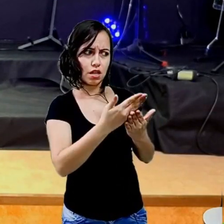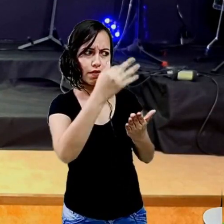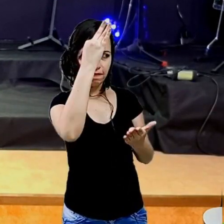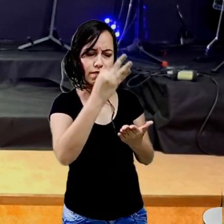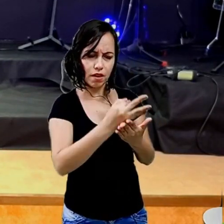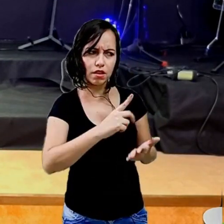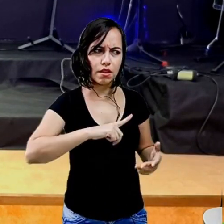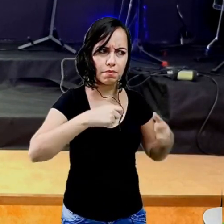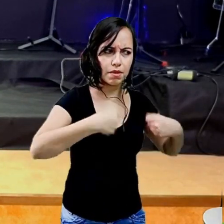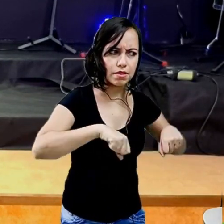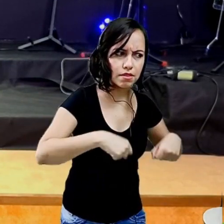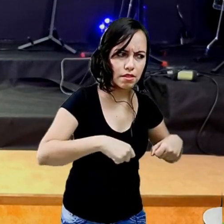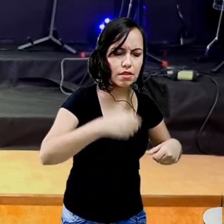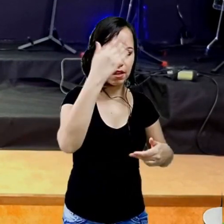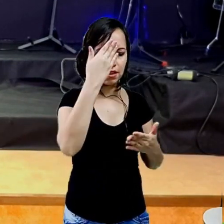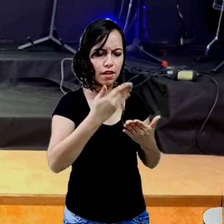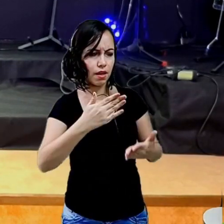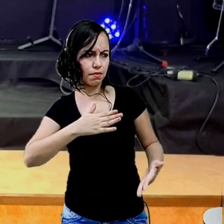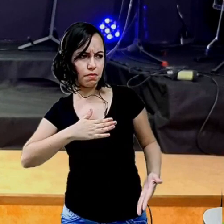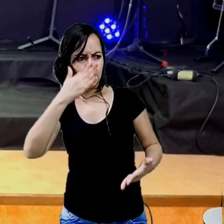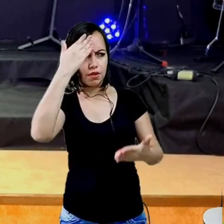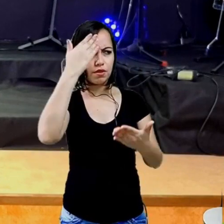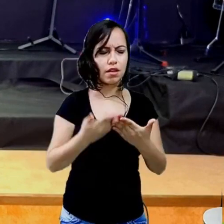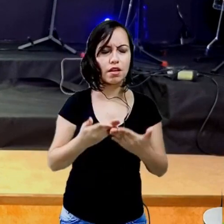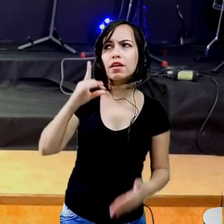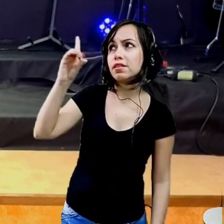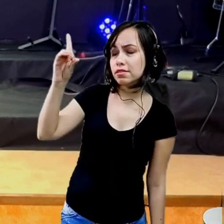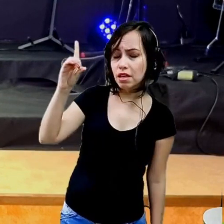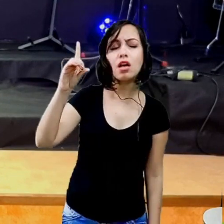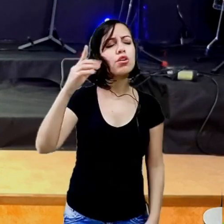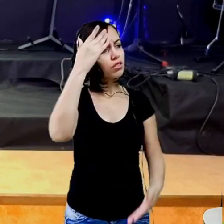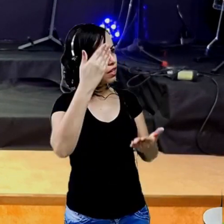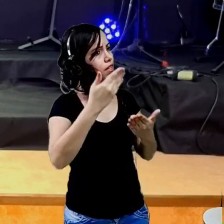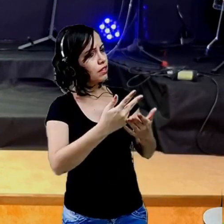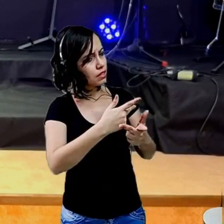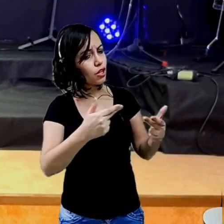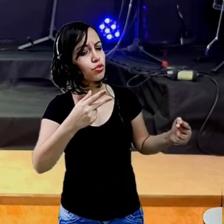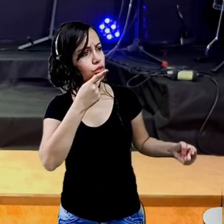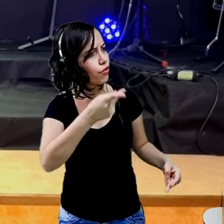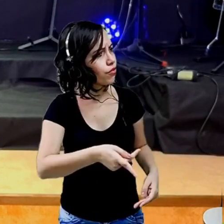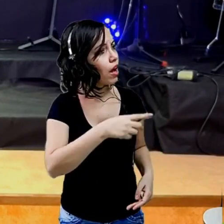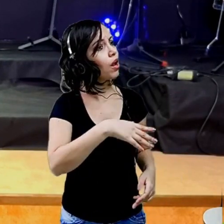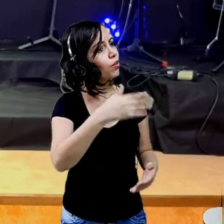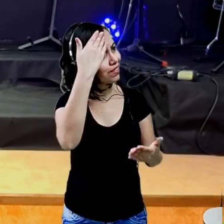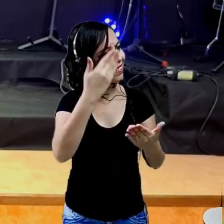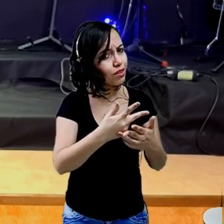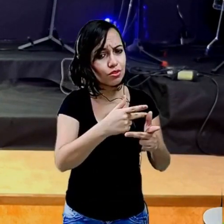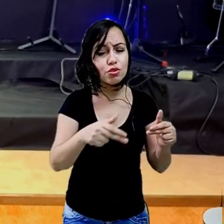fé, creiam em mim, creiam em Deus, creiam no que eu tenho falado, creiam no que vocês têm